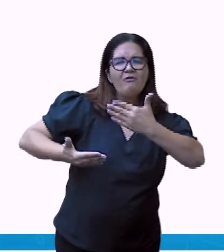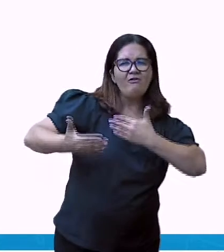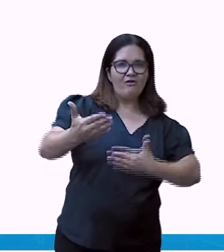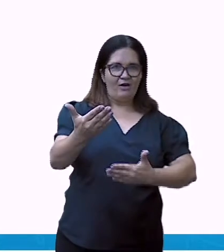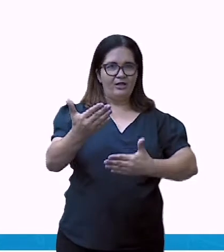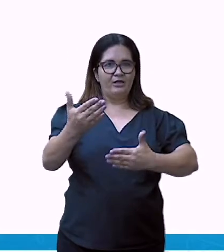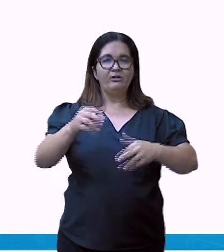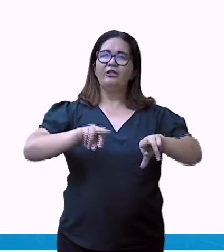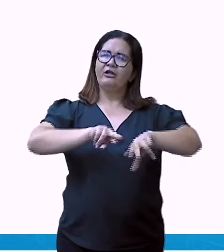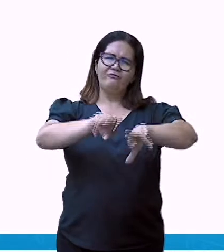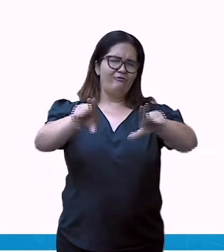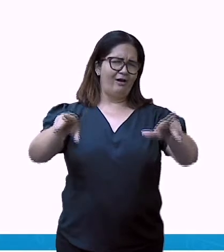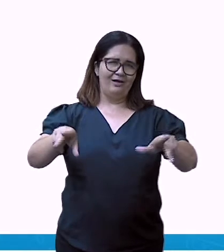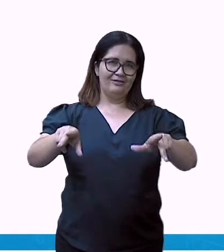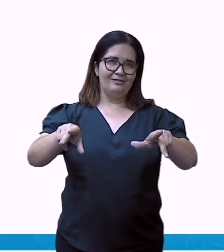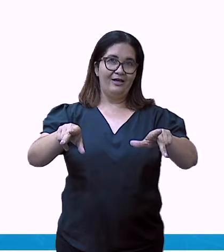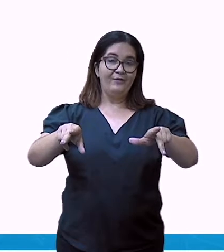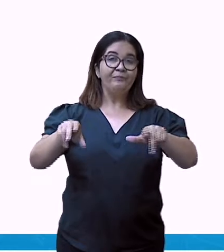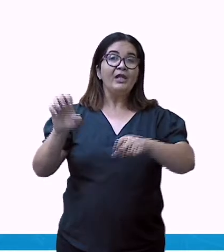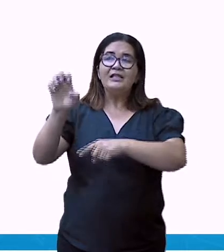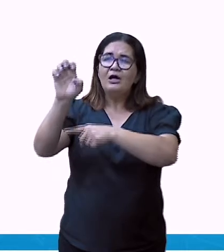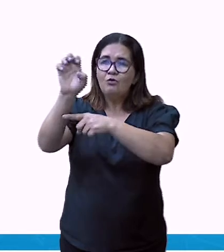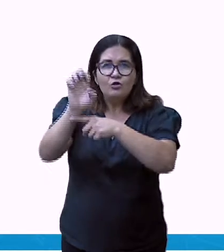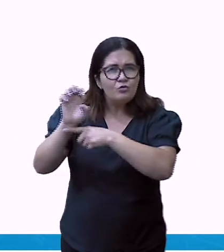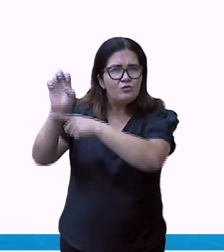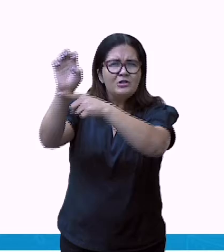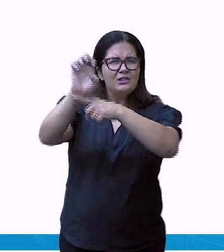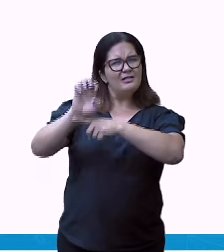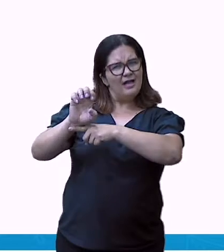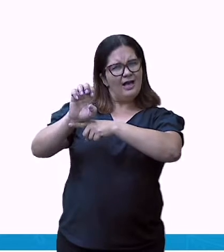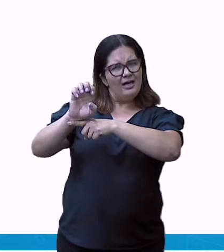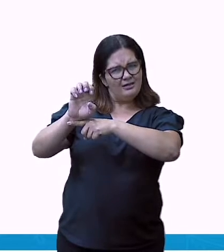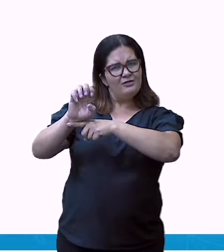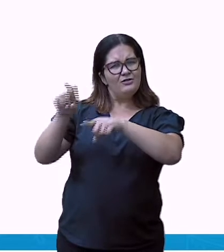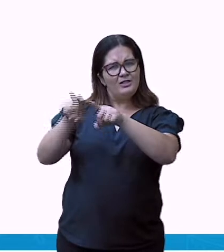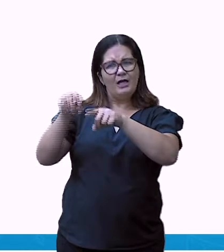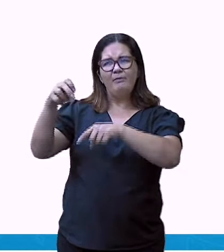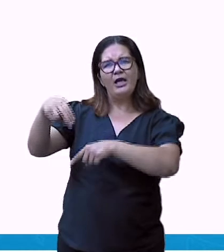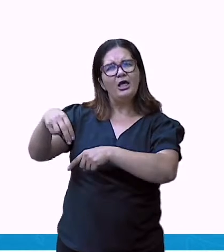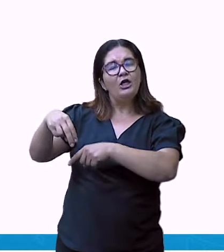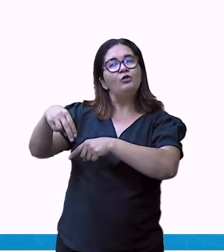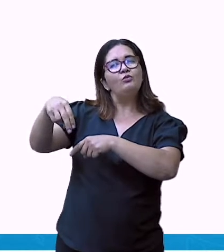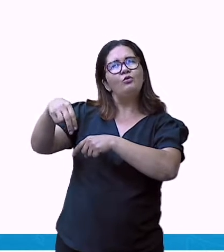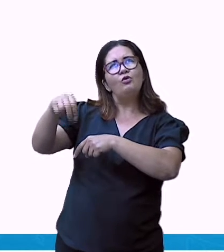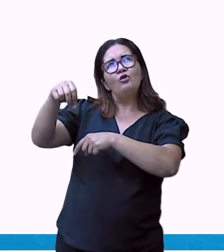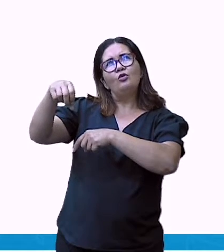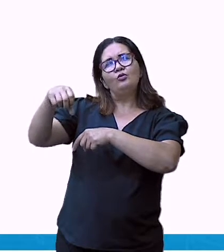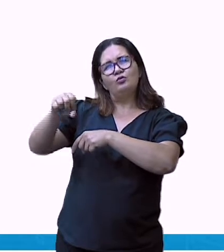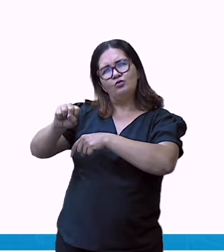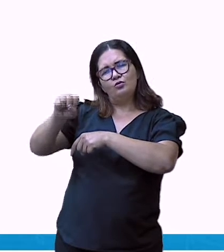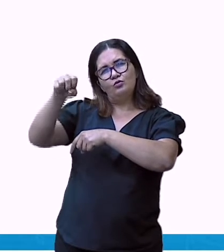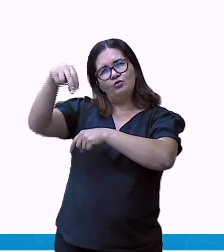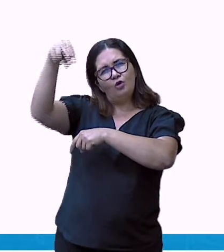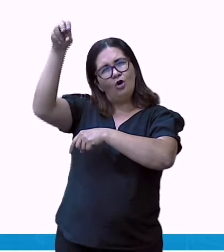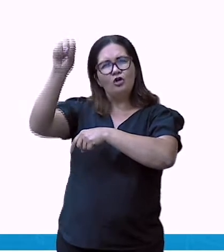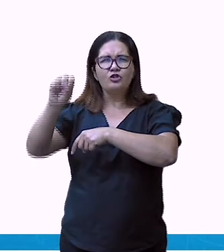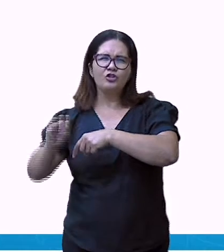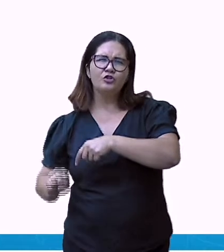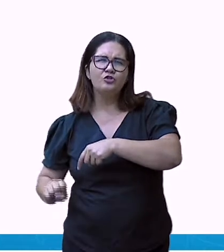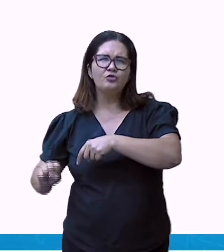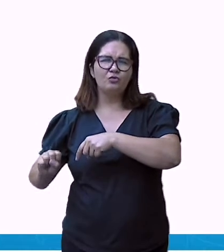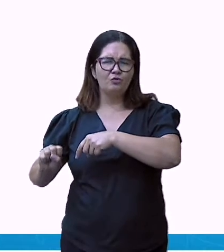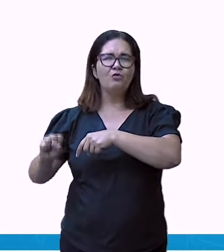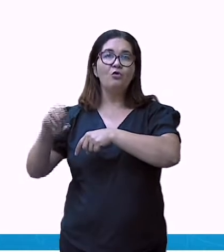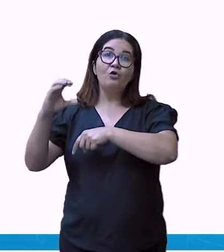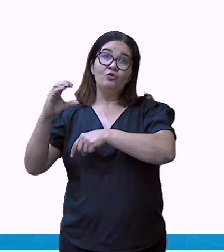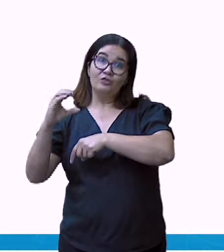Centro-Oeste, Sudeste e Sul, reúne diferentes maneiras de viver, de comer, de se vestir e